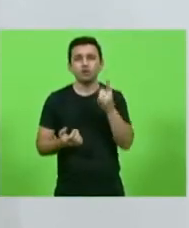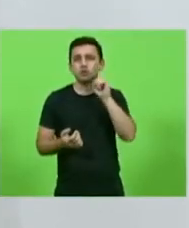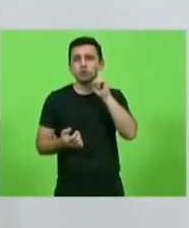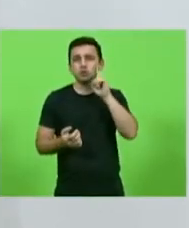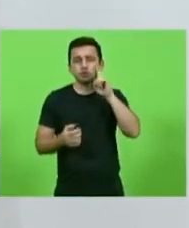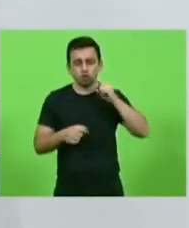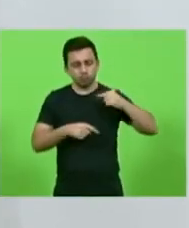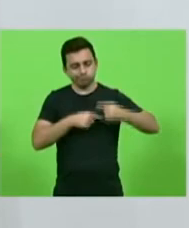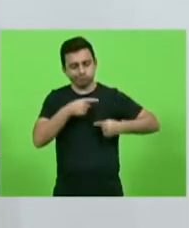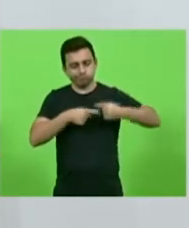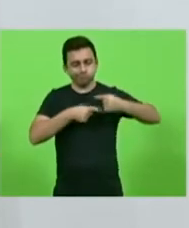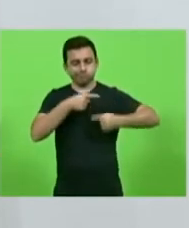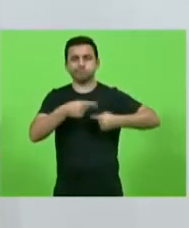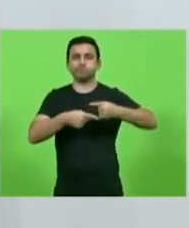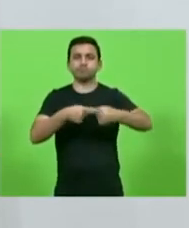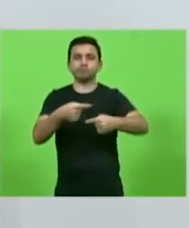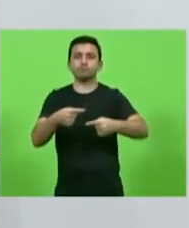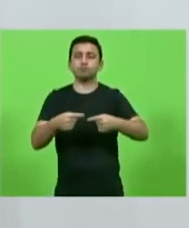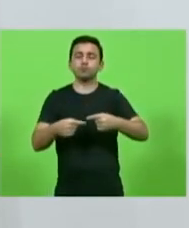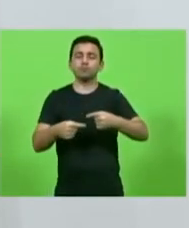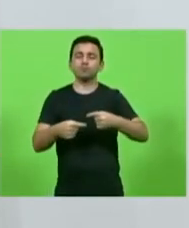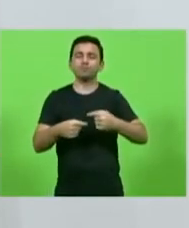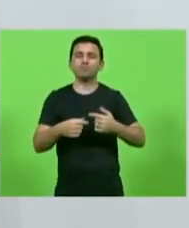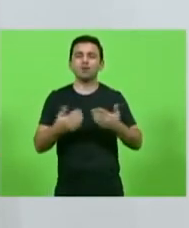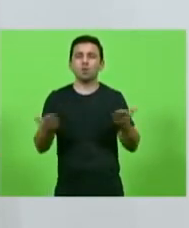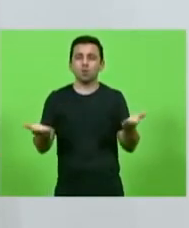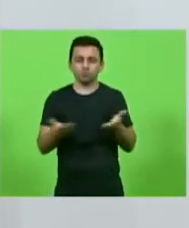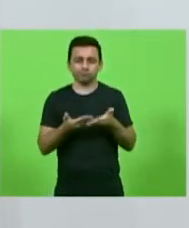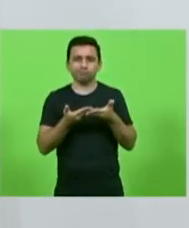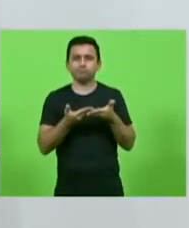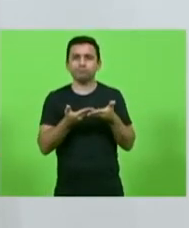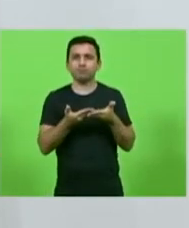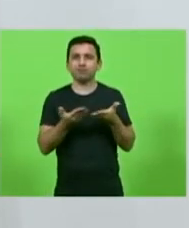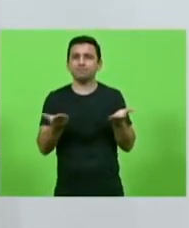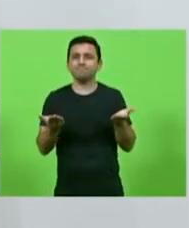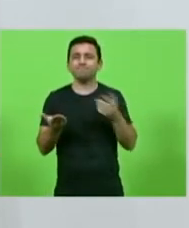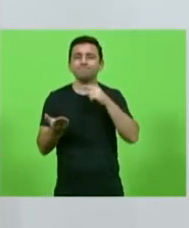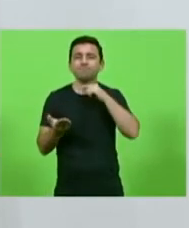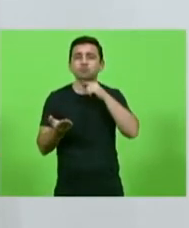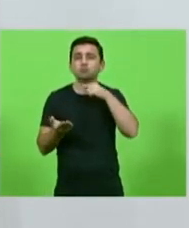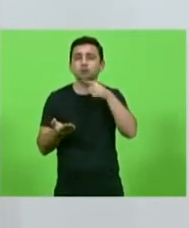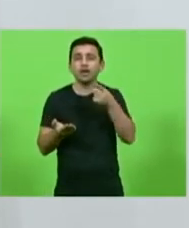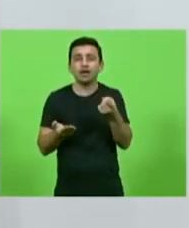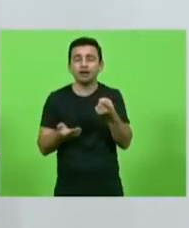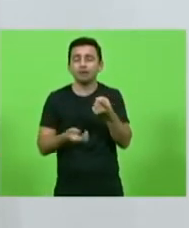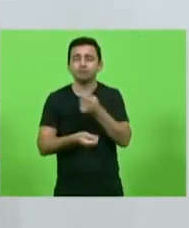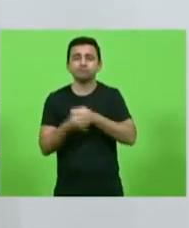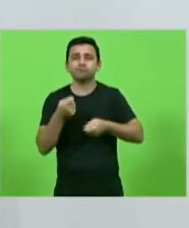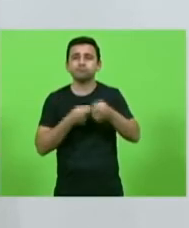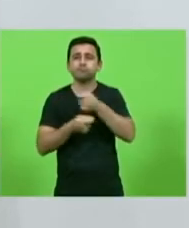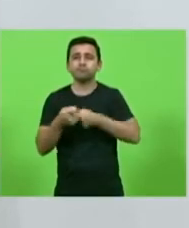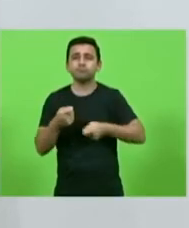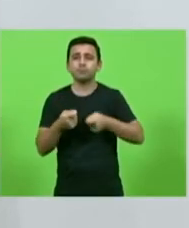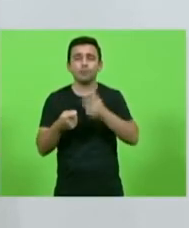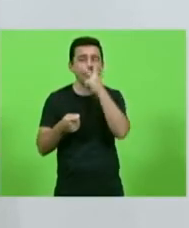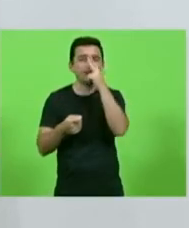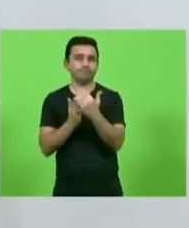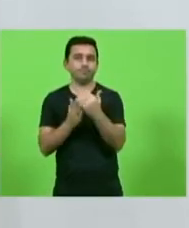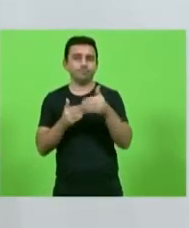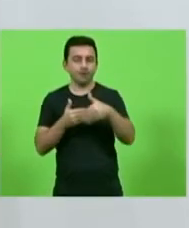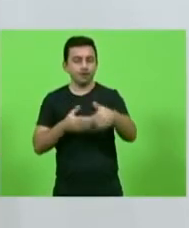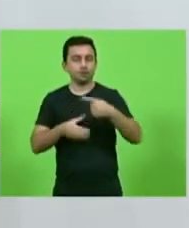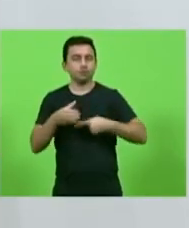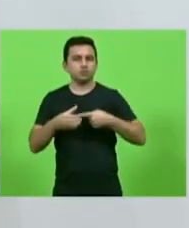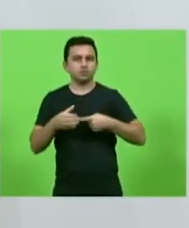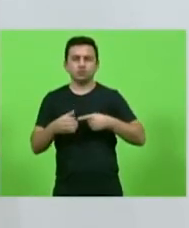de pai para filho passou ali às vezes embarcação e hoje não encontram é um mercado mais sustentável A Pesca morre em Santa